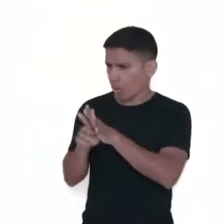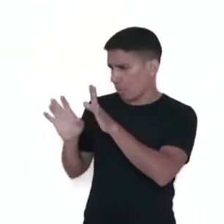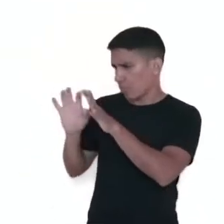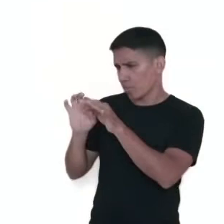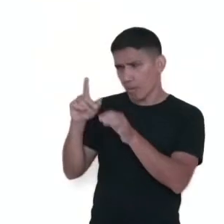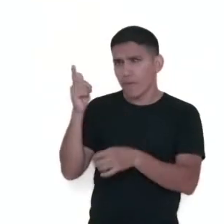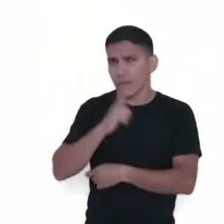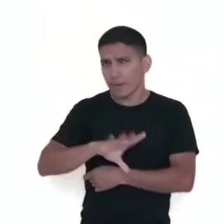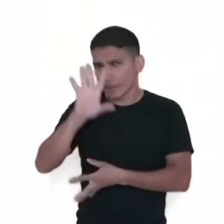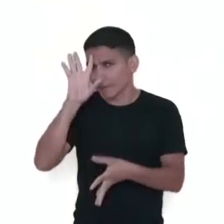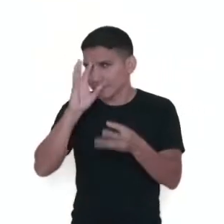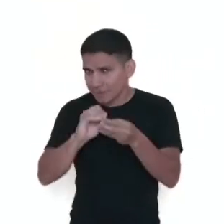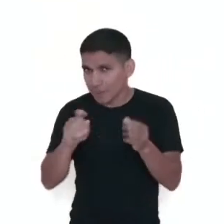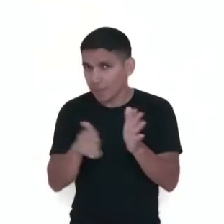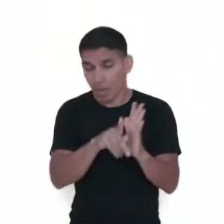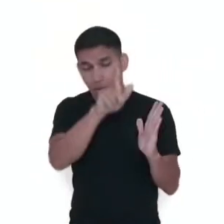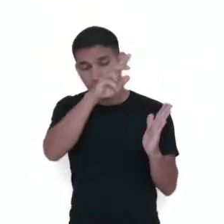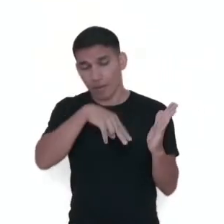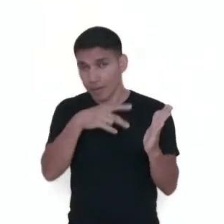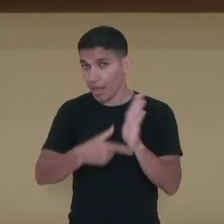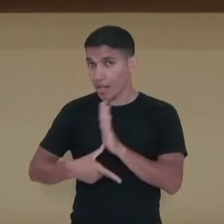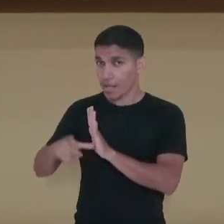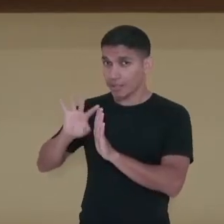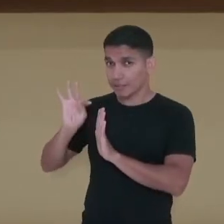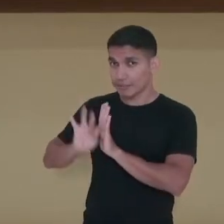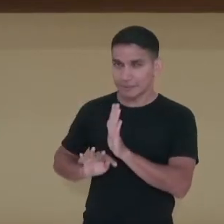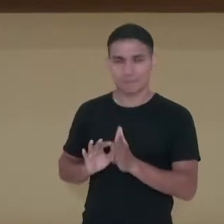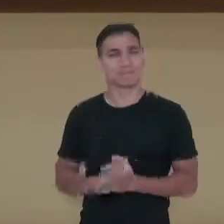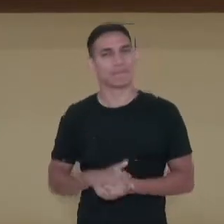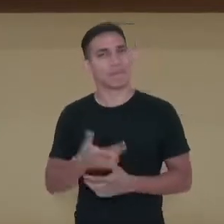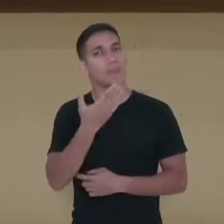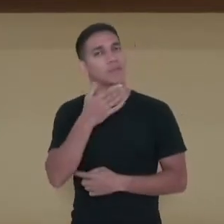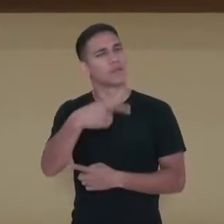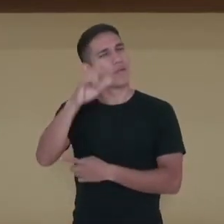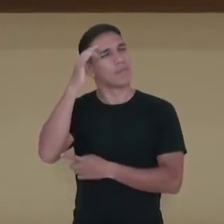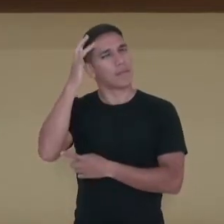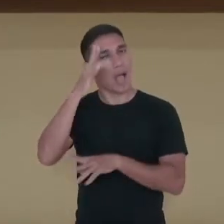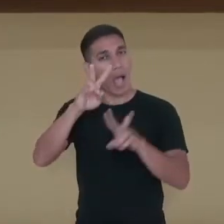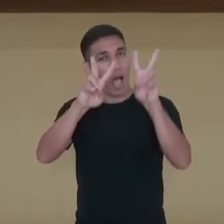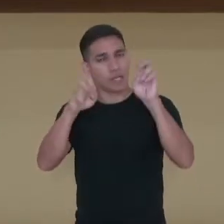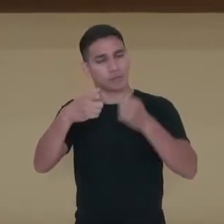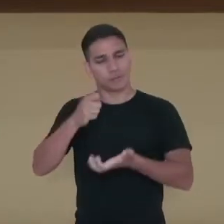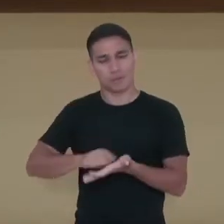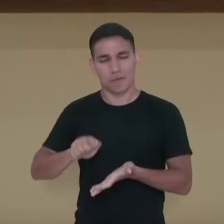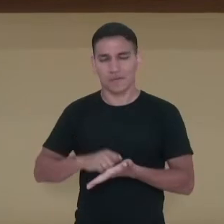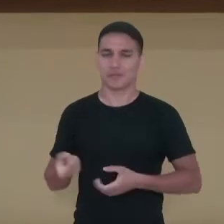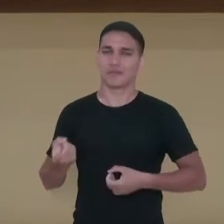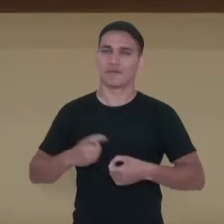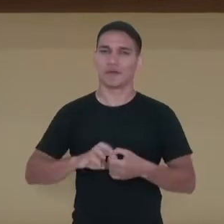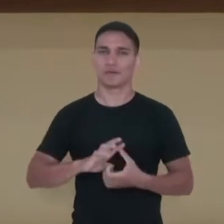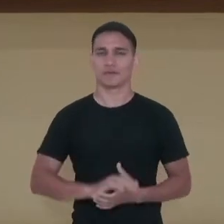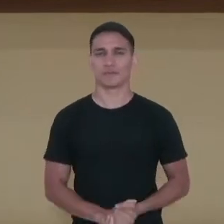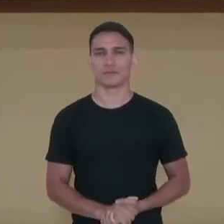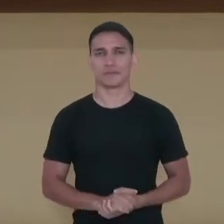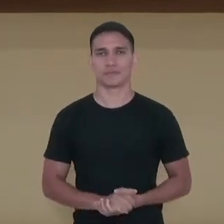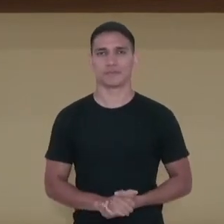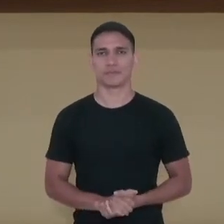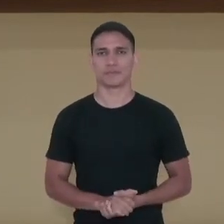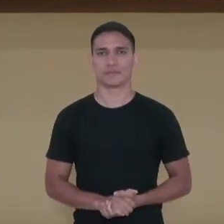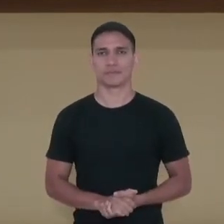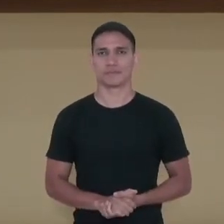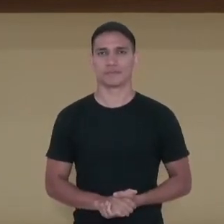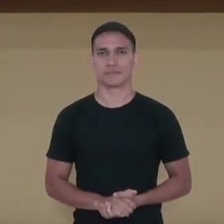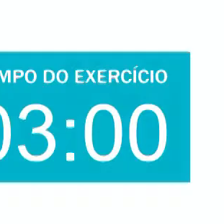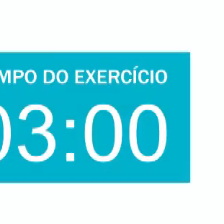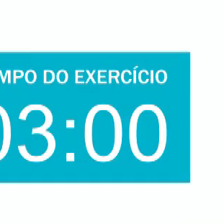você atribuiu a ela antes da leitura do texto? Quero que você pense bem sobre essas questões e responde lá no teu caderno. Já já nós